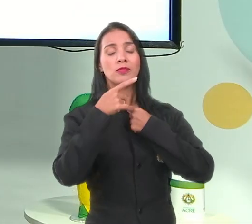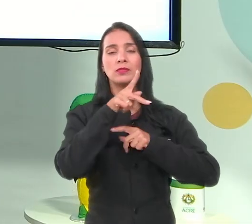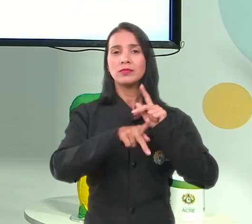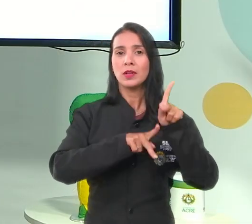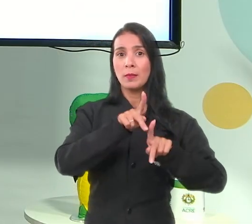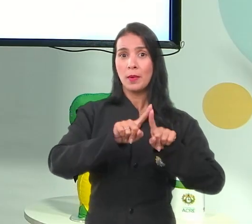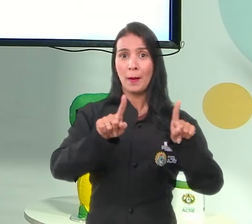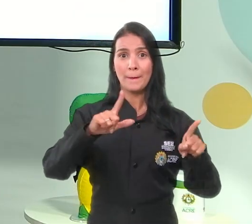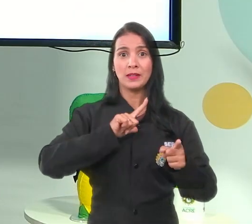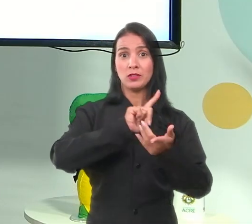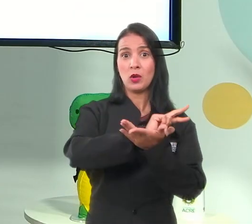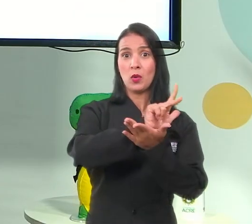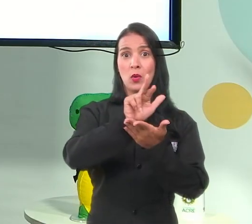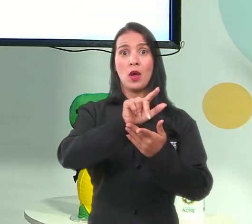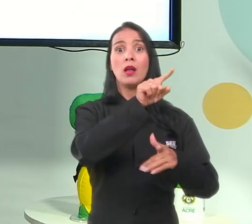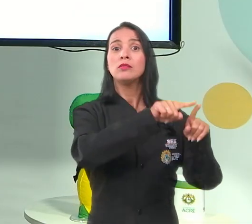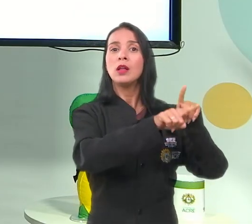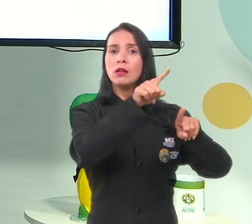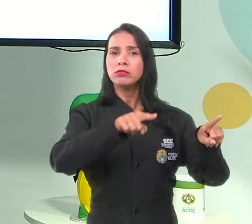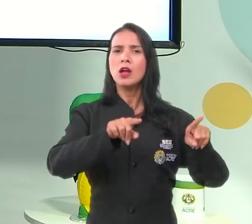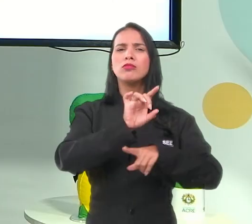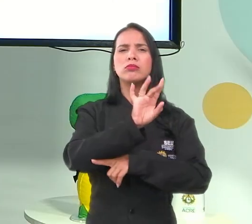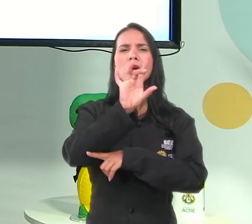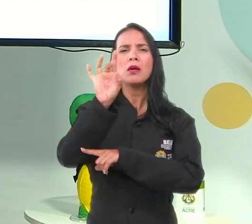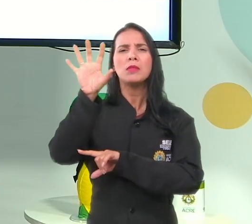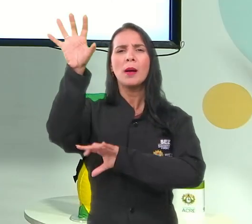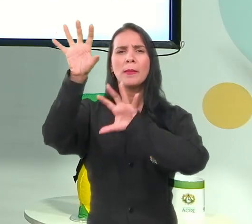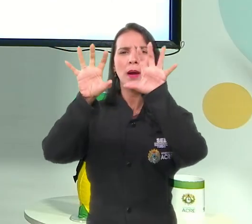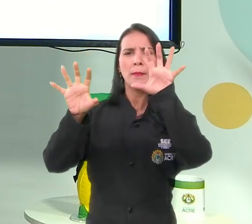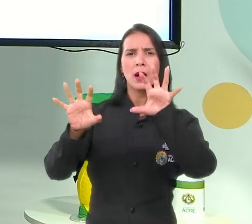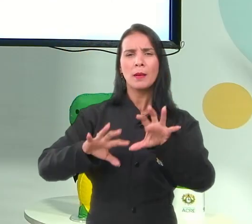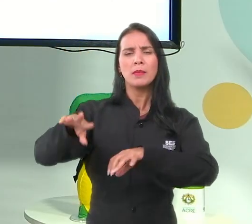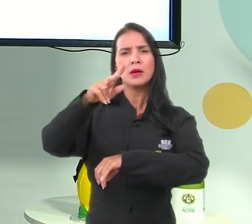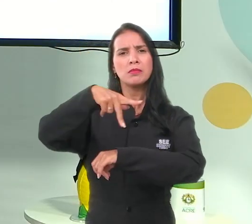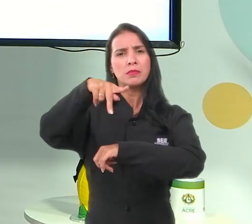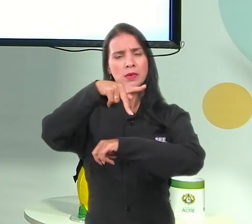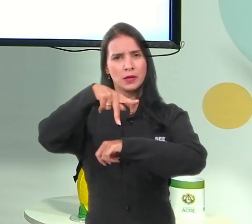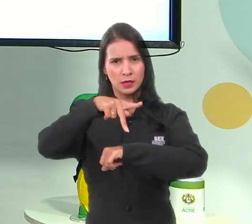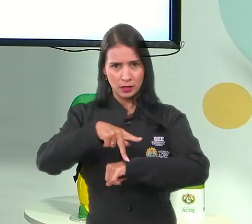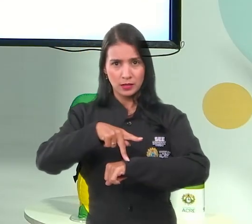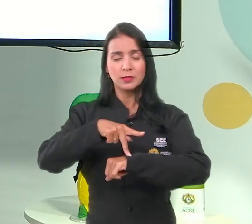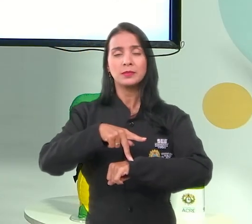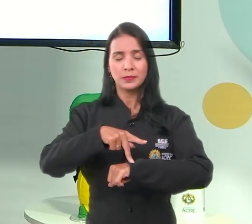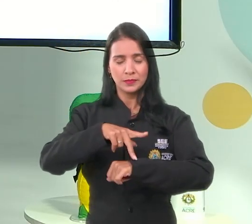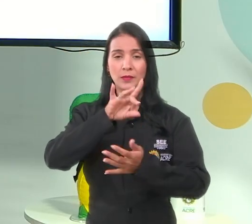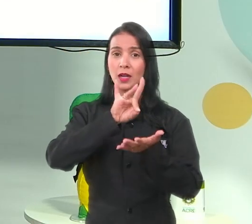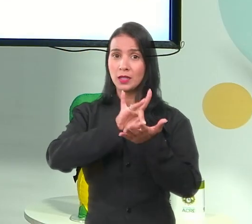as variações em cada local, em cada nação em que ela é